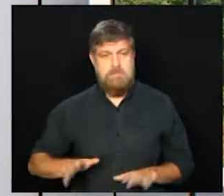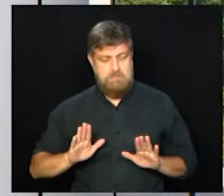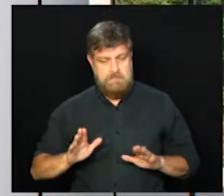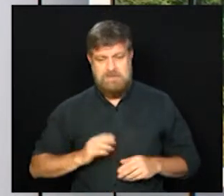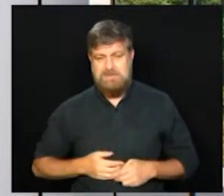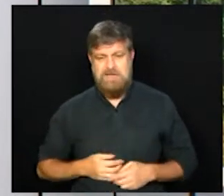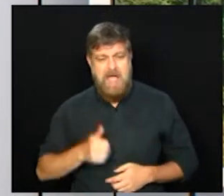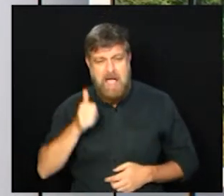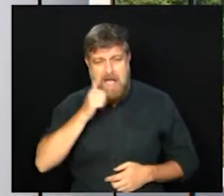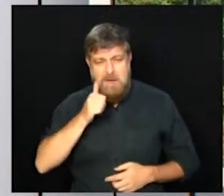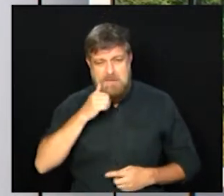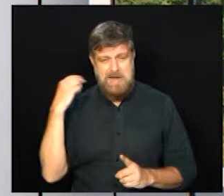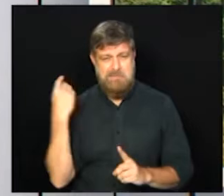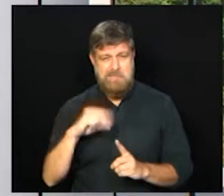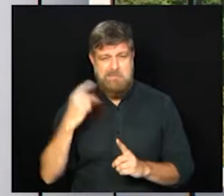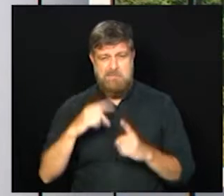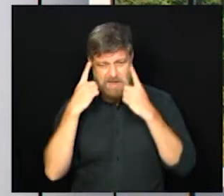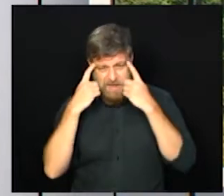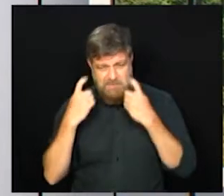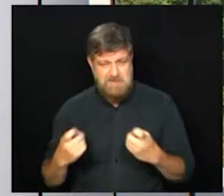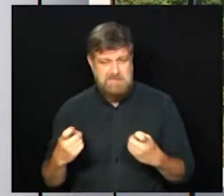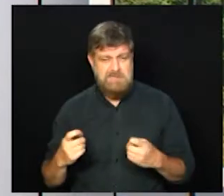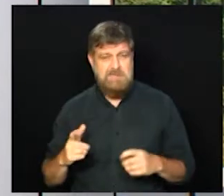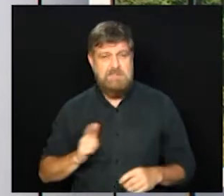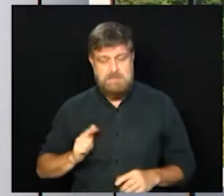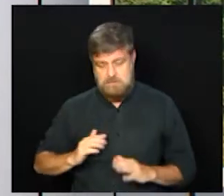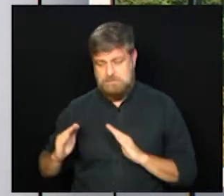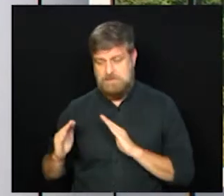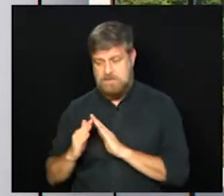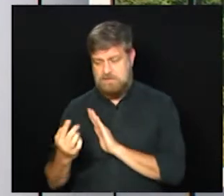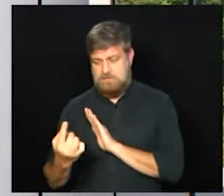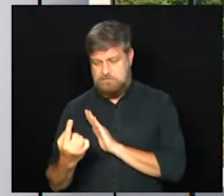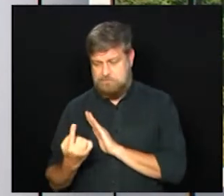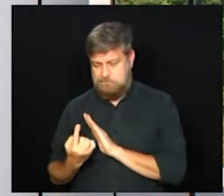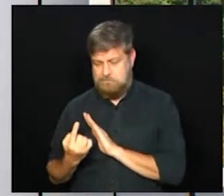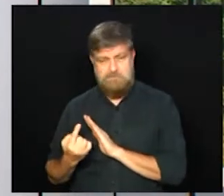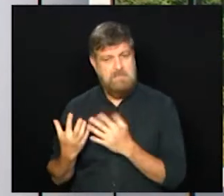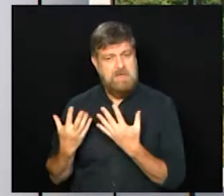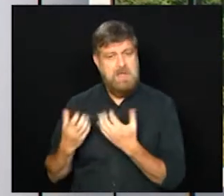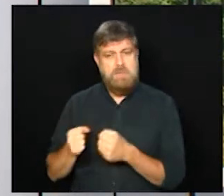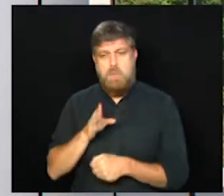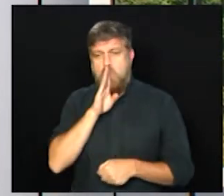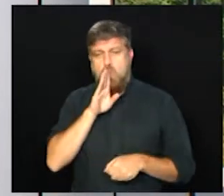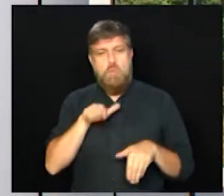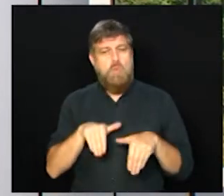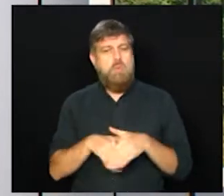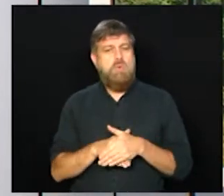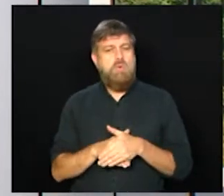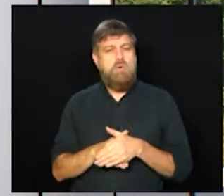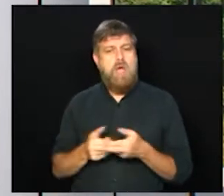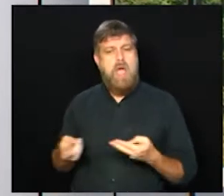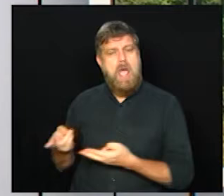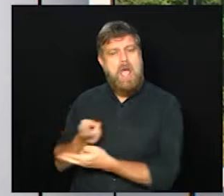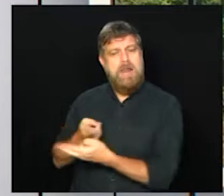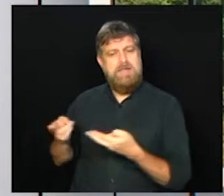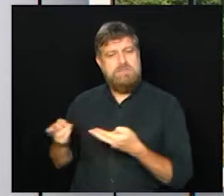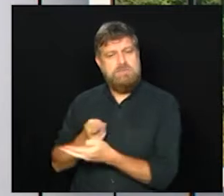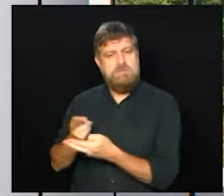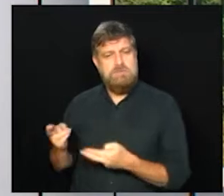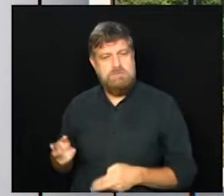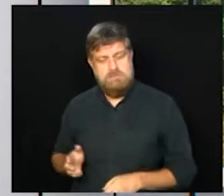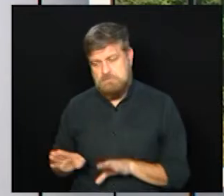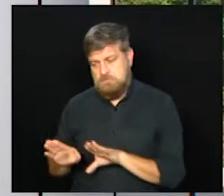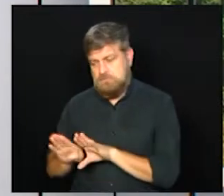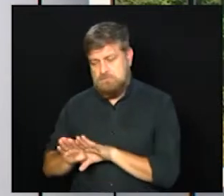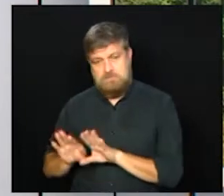contra a mulher, sobretudo a violência que acontece entre 4 paredes, em relações afetivas, em relações familiares. Então,